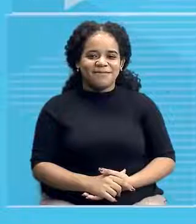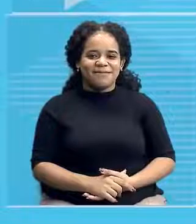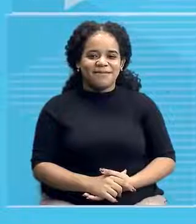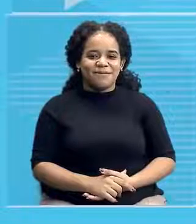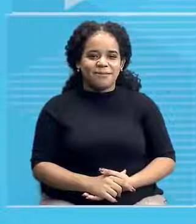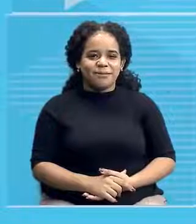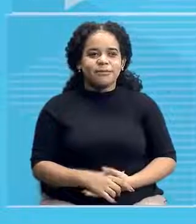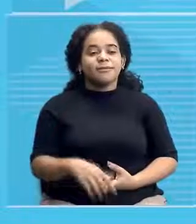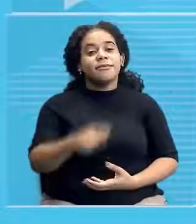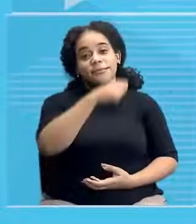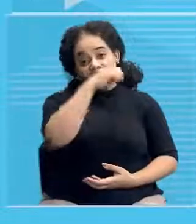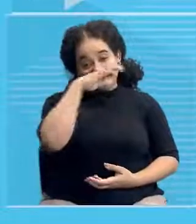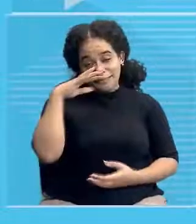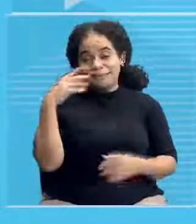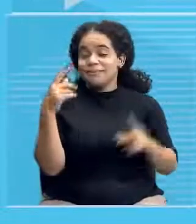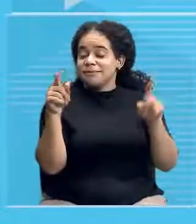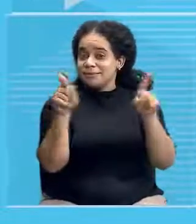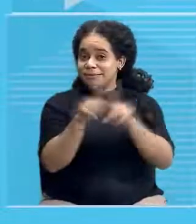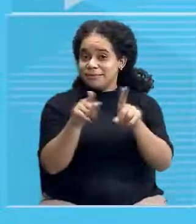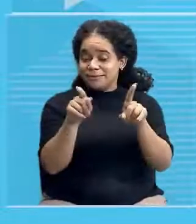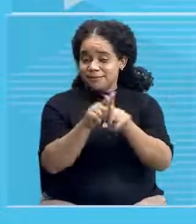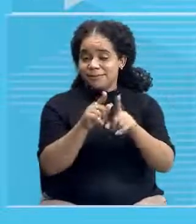A Andresa também.